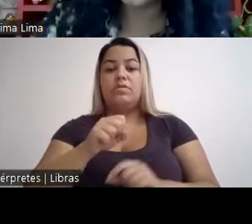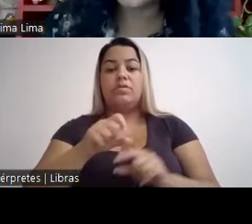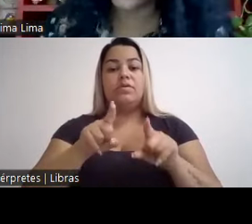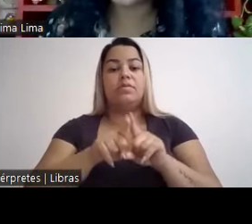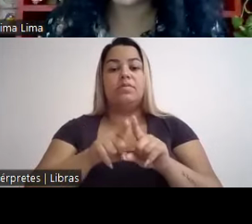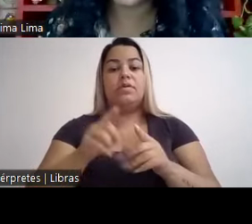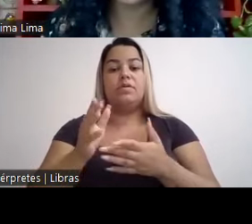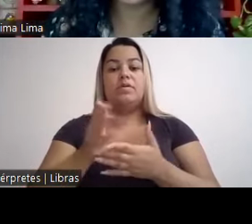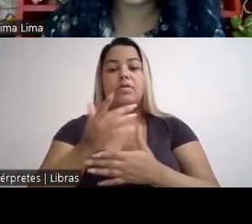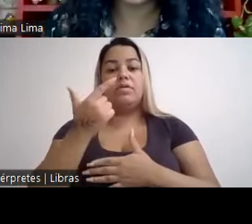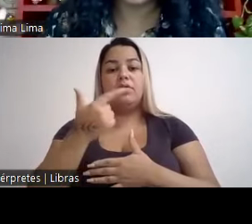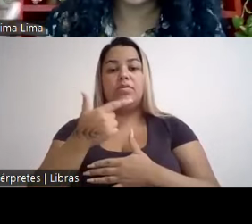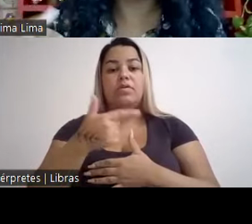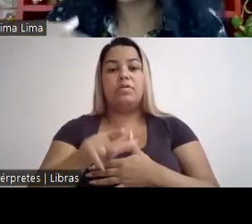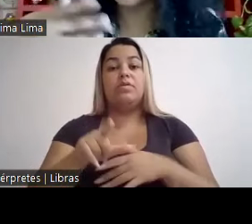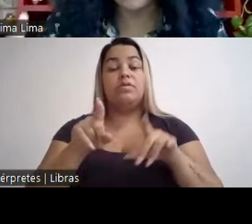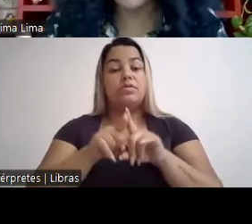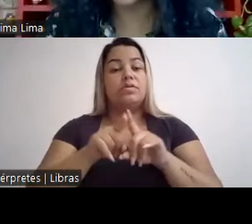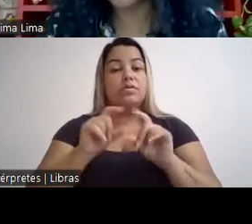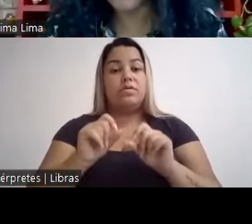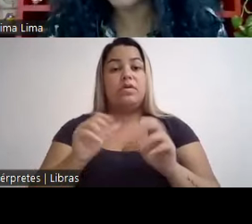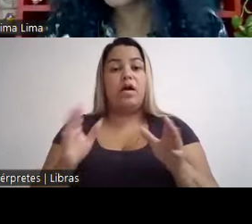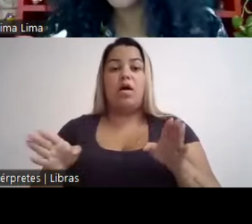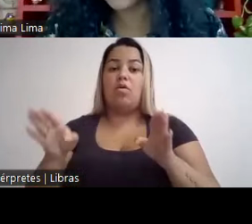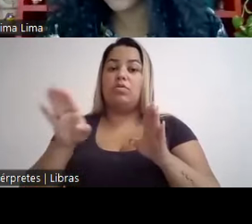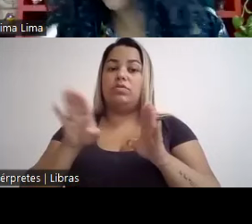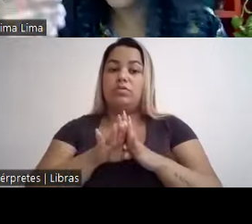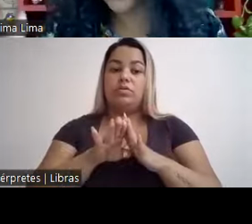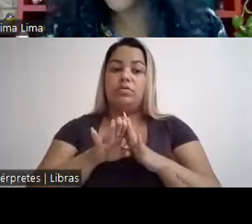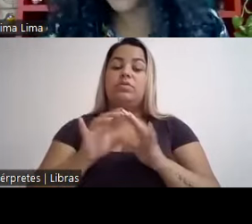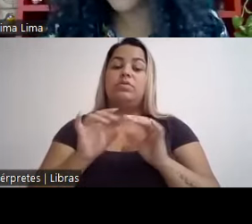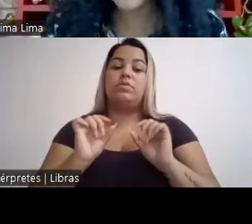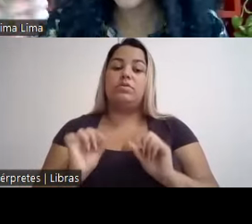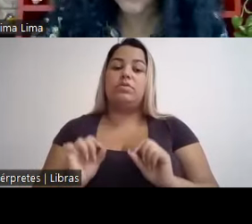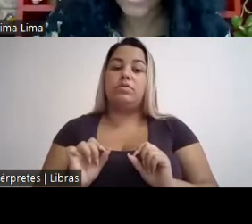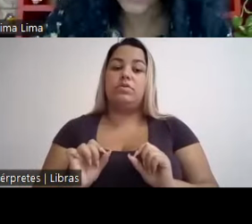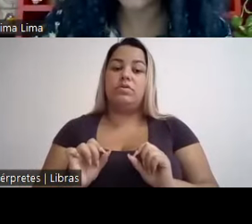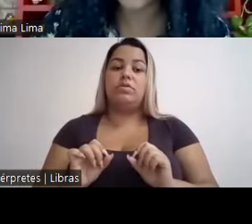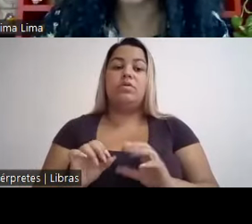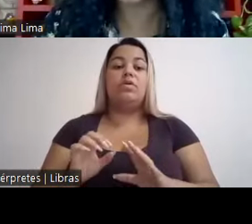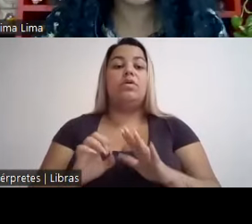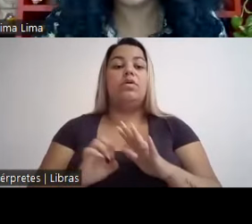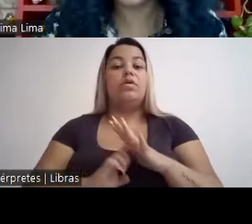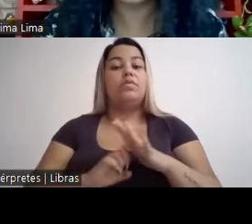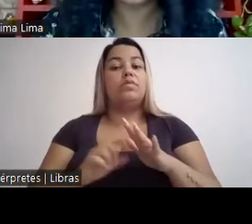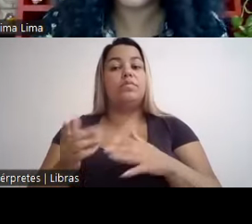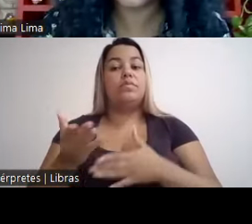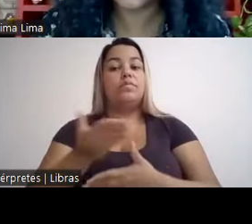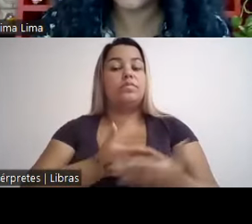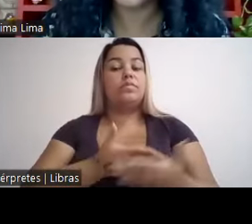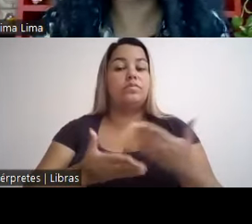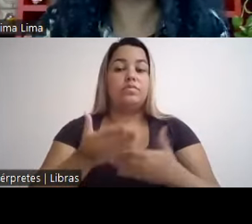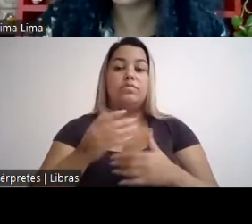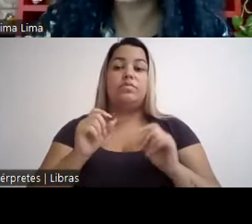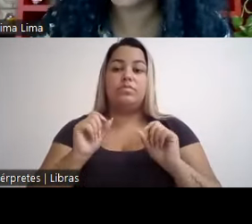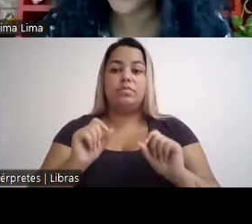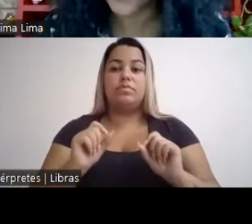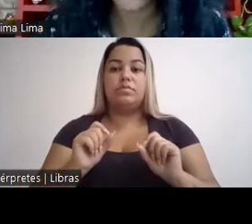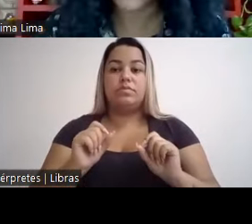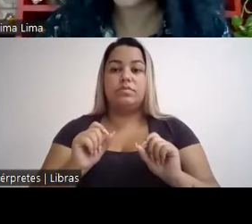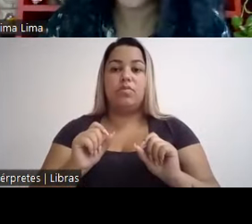outras intempéries externas, ao chegarem ou ao no empreendimento se relacionar com esses